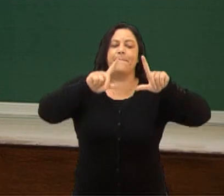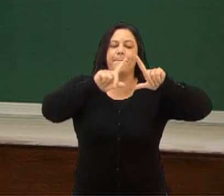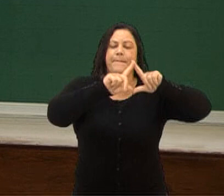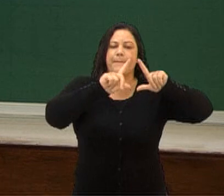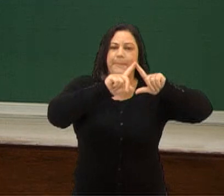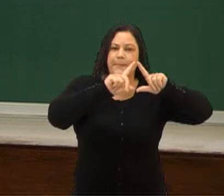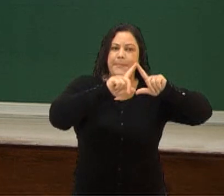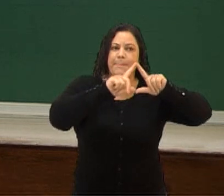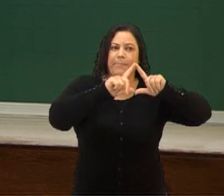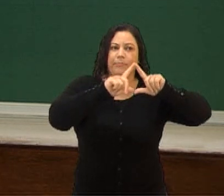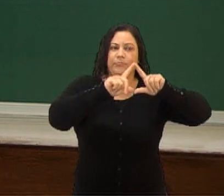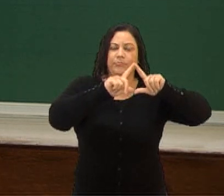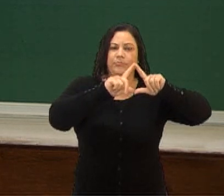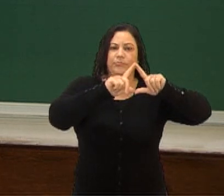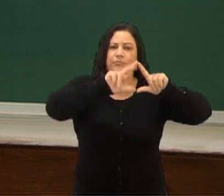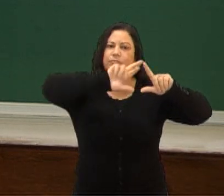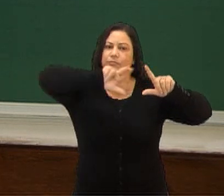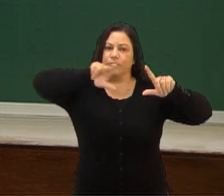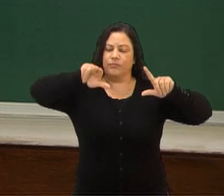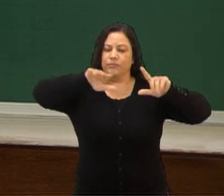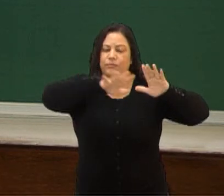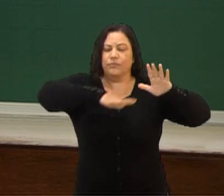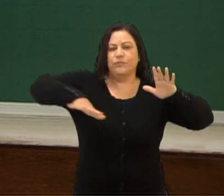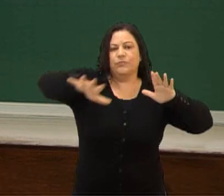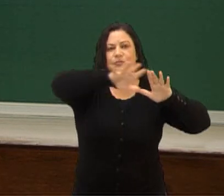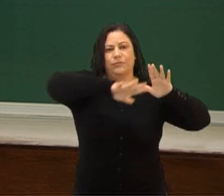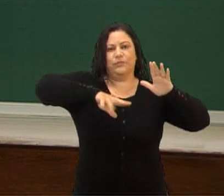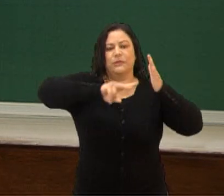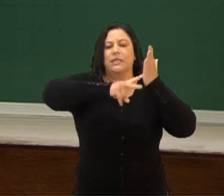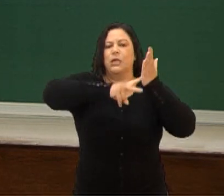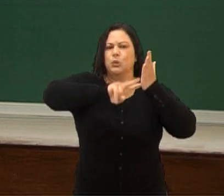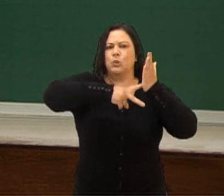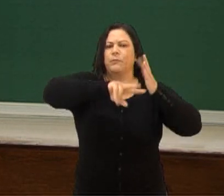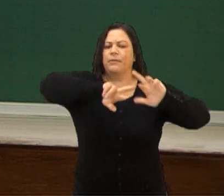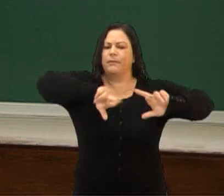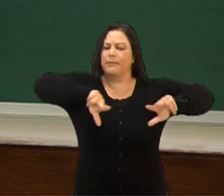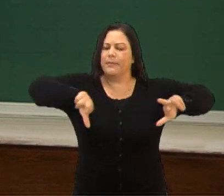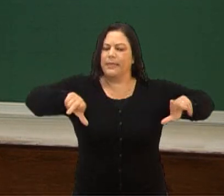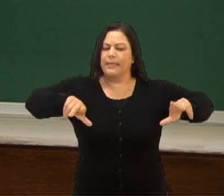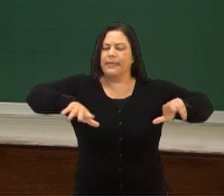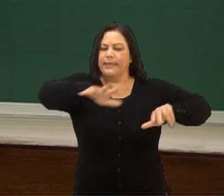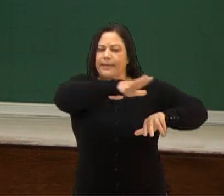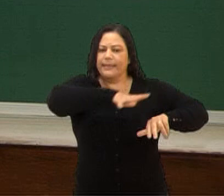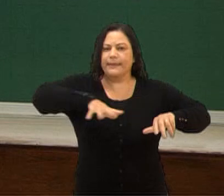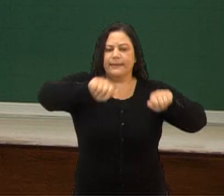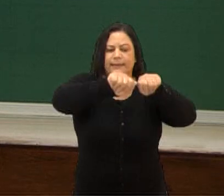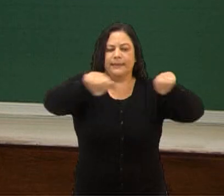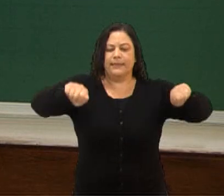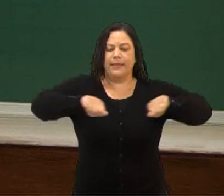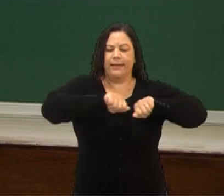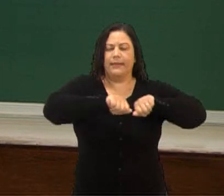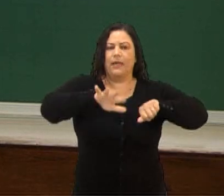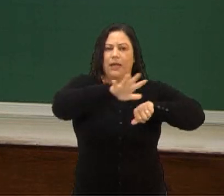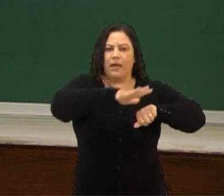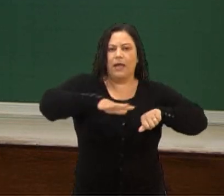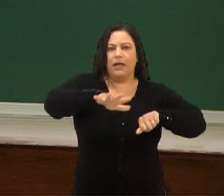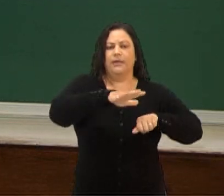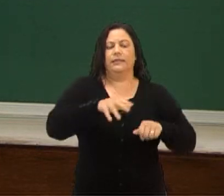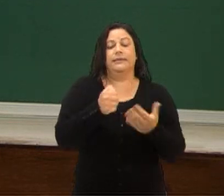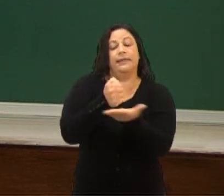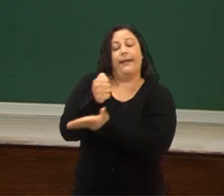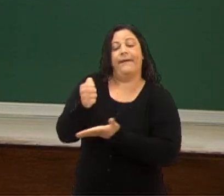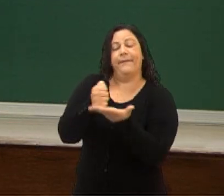sua construção aqui, o sólido geométrico espacial, né? Percebam as bases. Aqui é esse